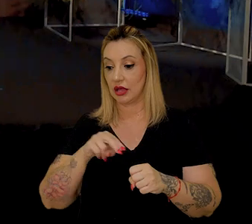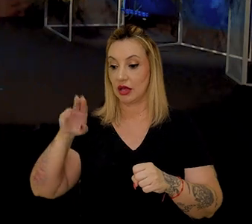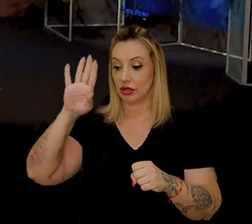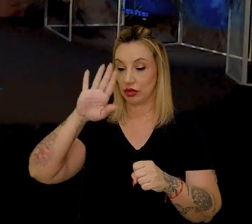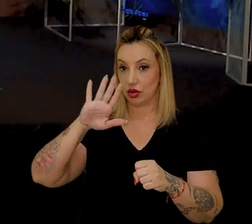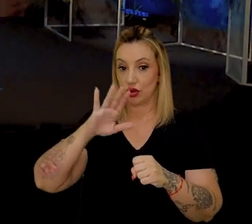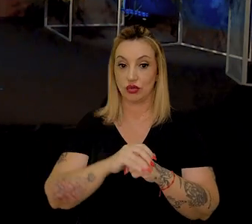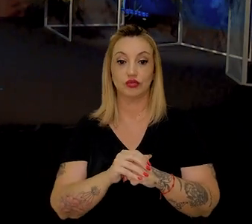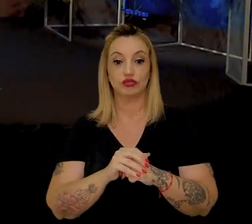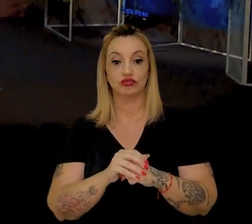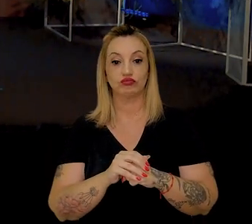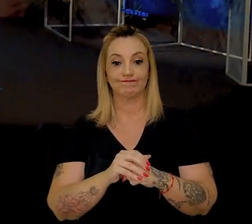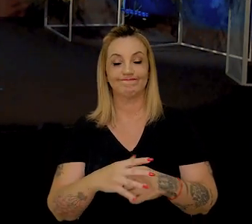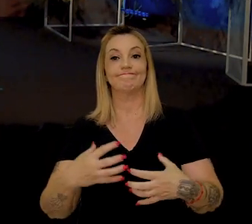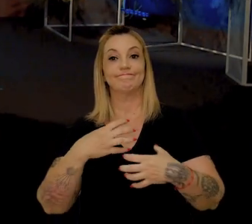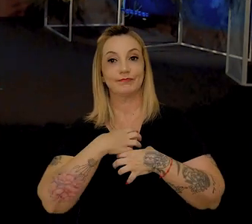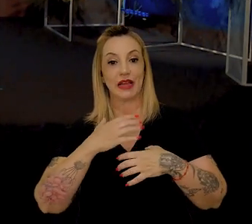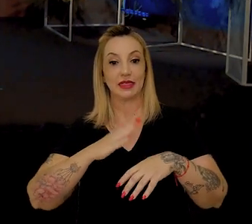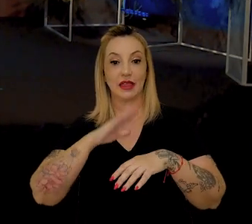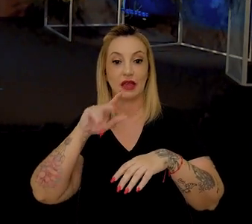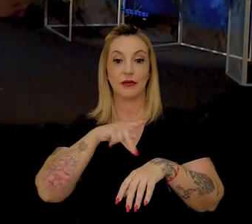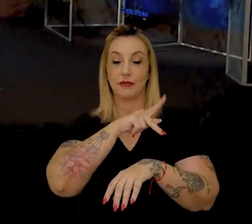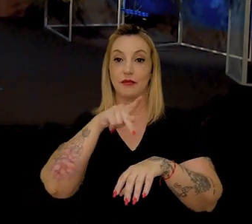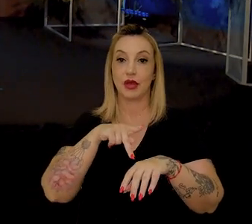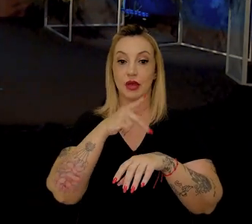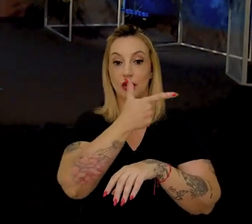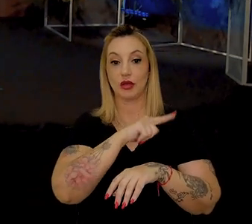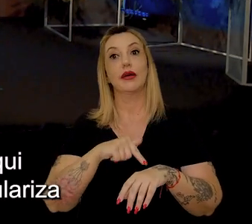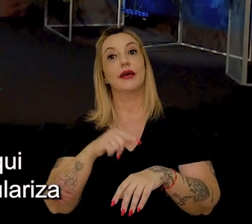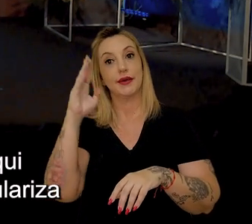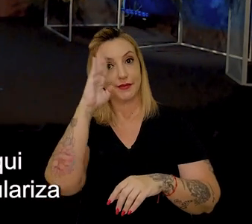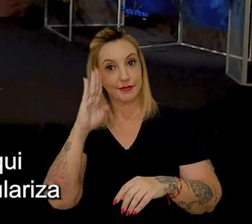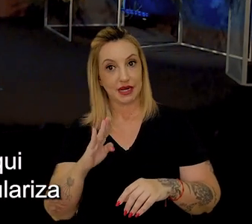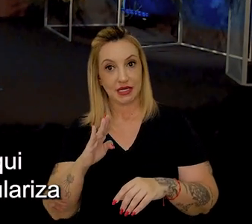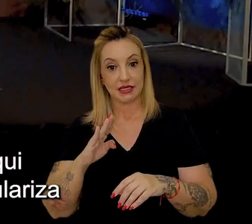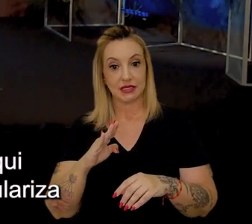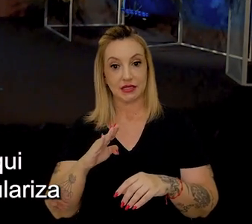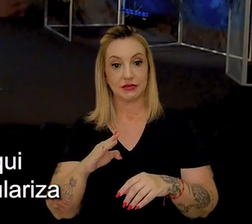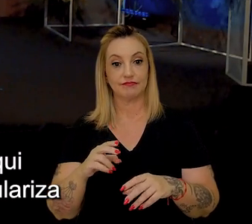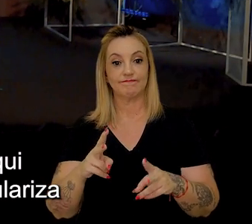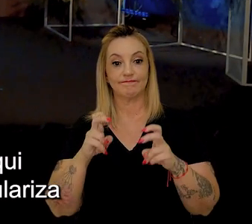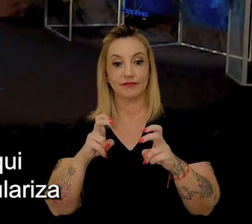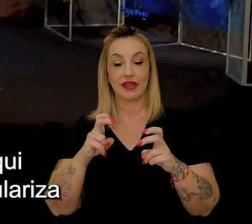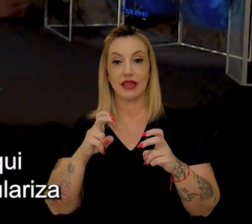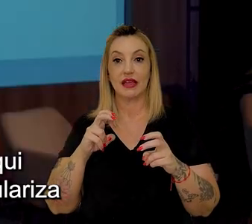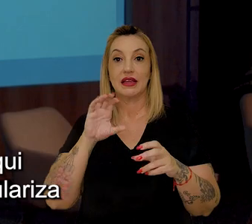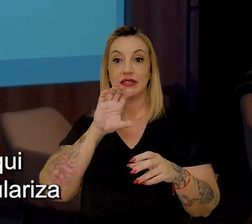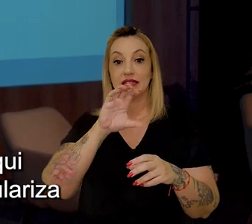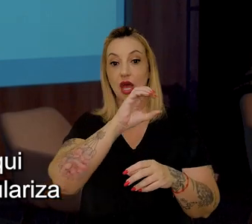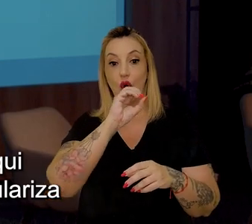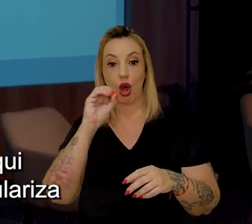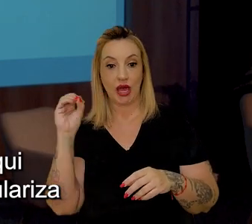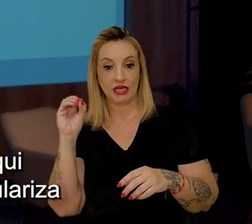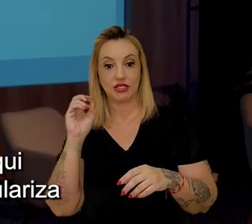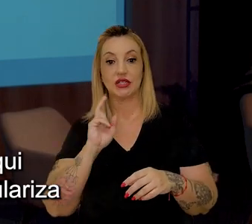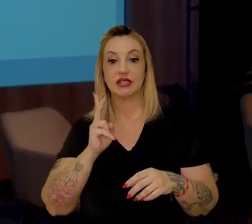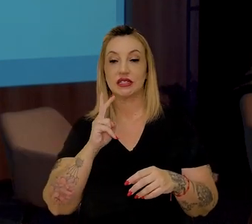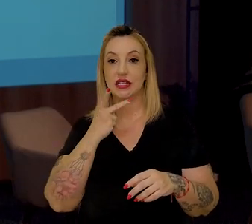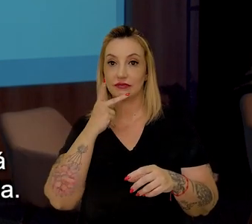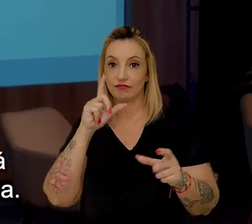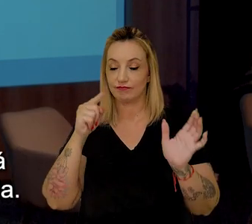é muito mais impactada do que outras partes e no Brasil a gente pega mesmo essa parte aqui do centrooeste que eu sempre